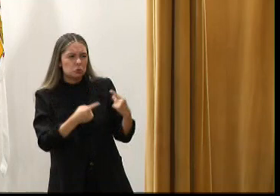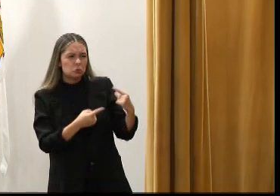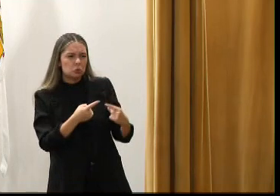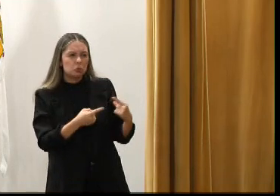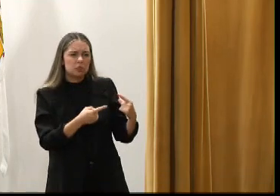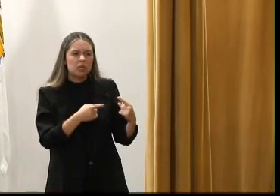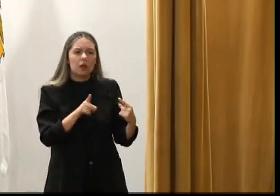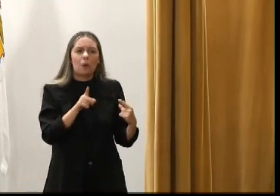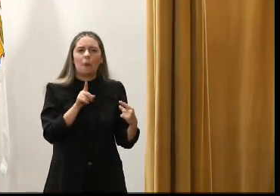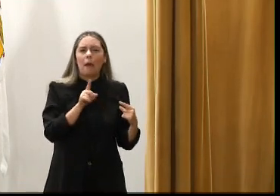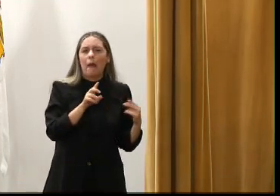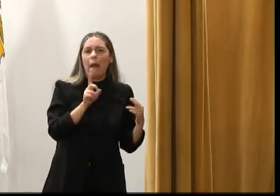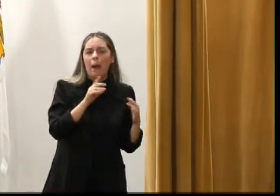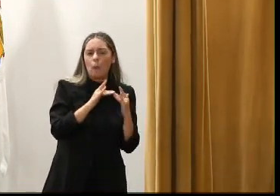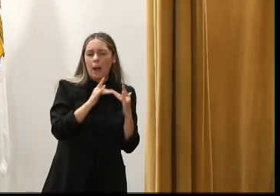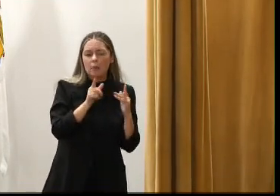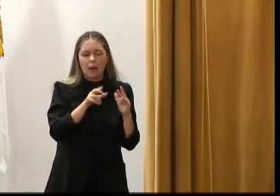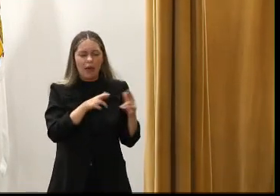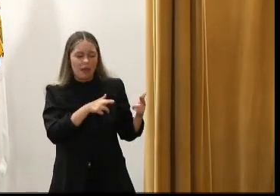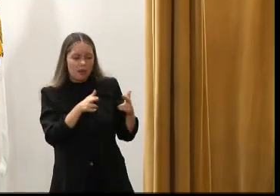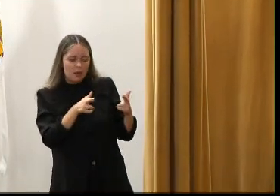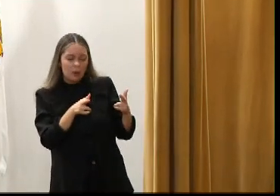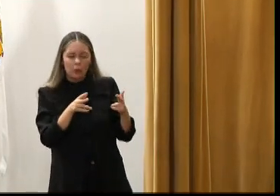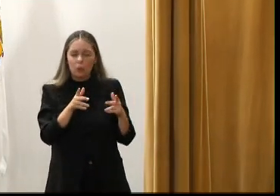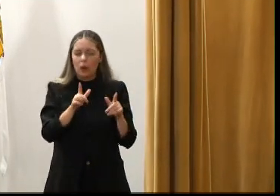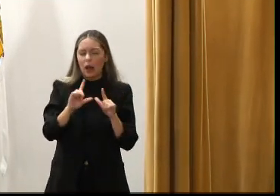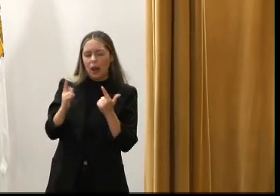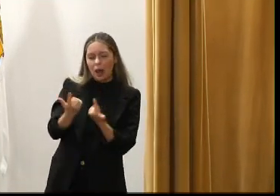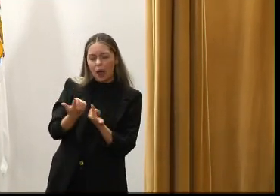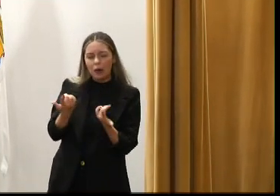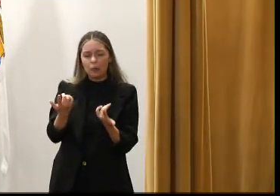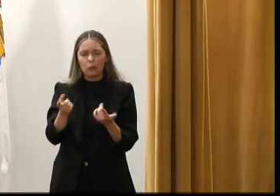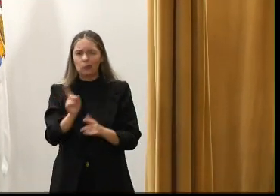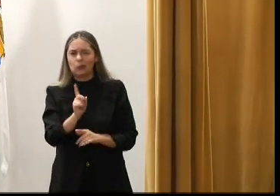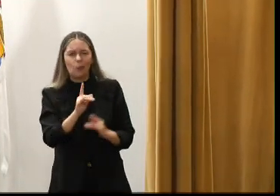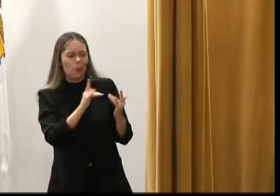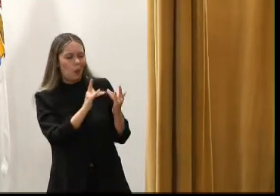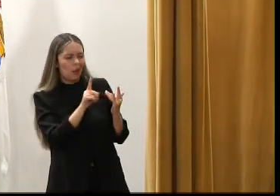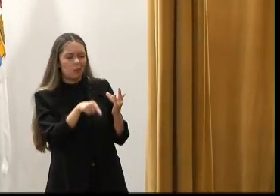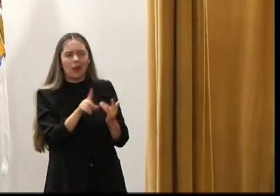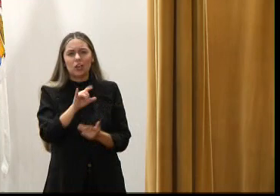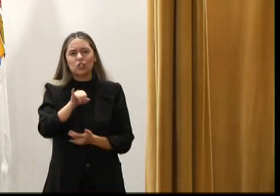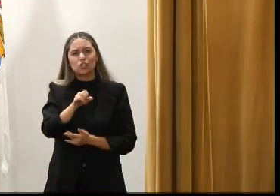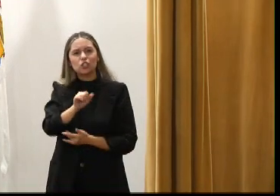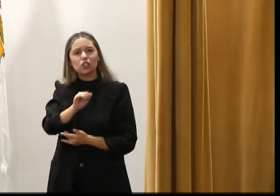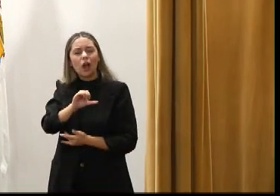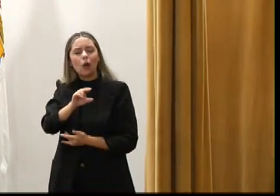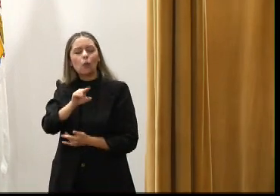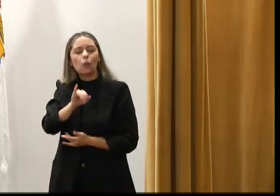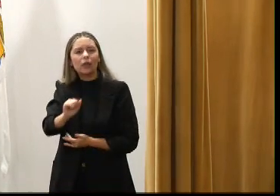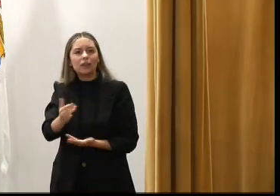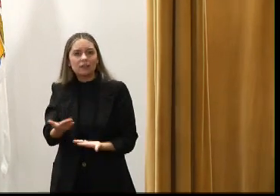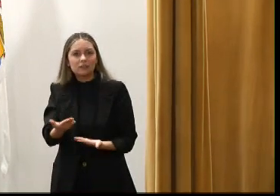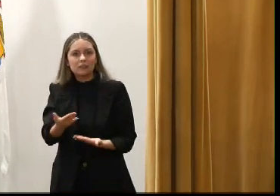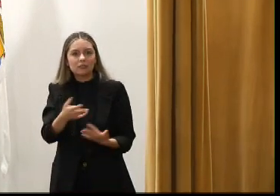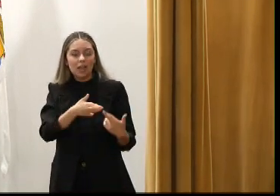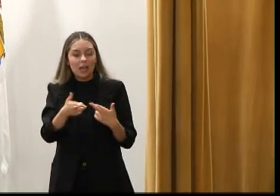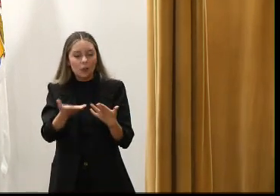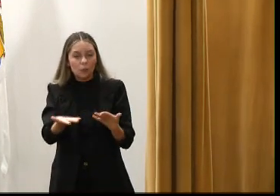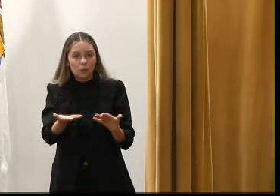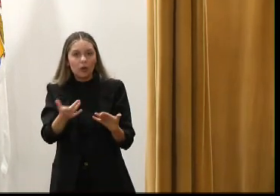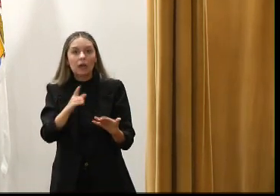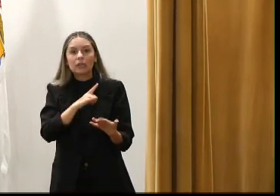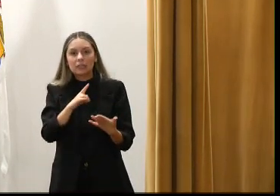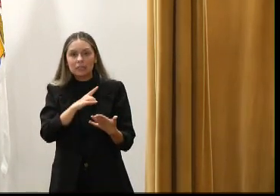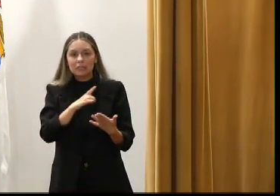lago. Ele era rio. E não era Guaíba, era Jacuí. Né? Era o Jacuí que corria aqui nessa região